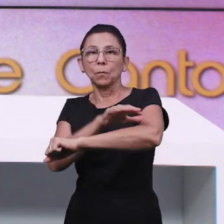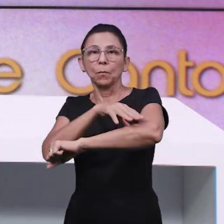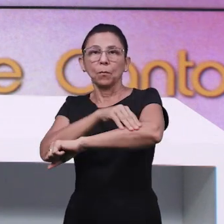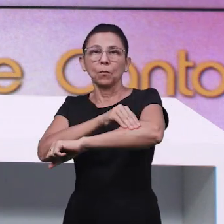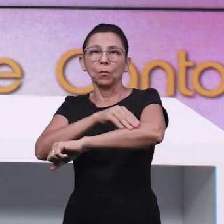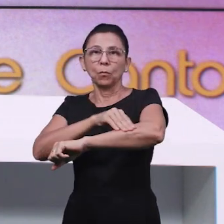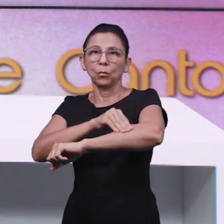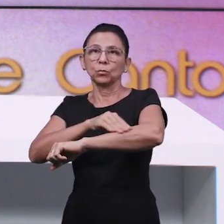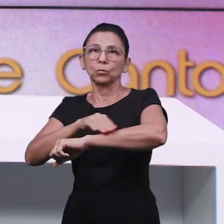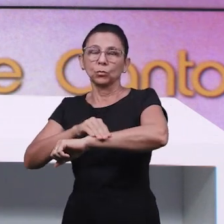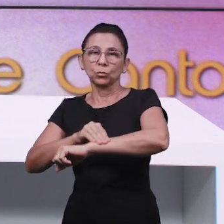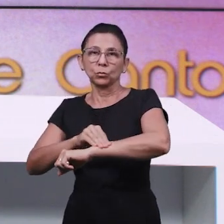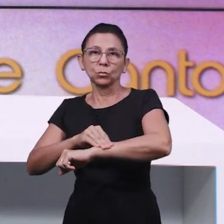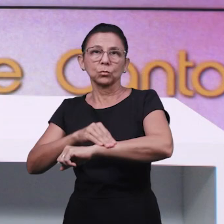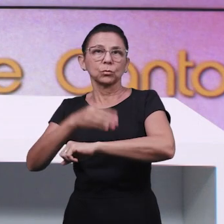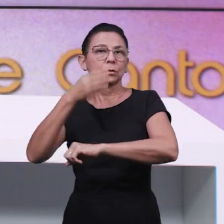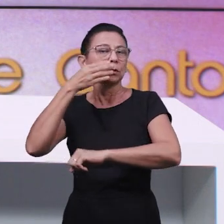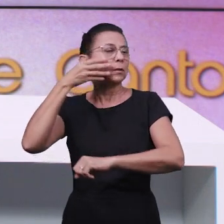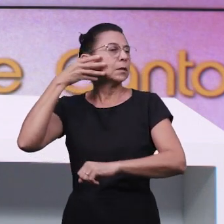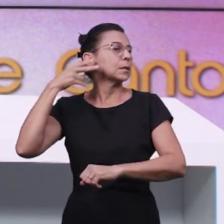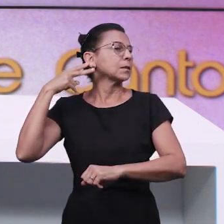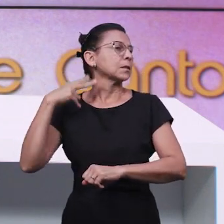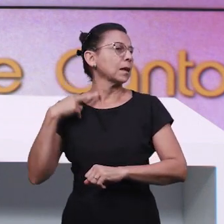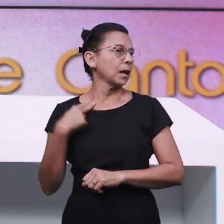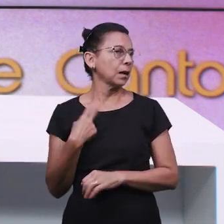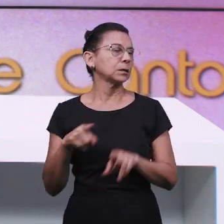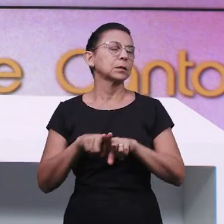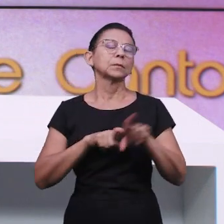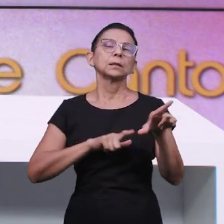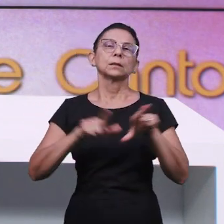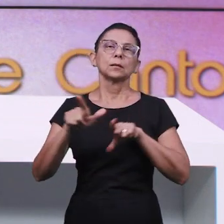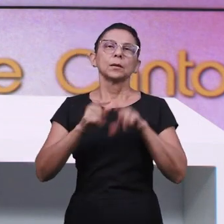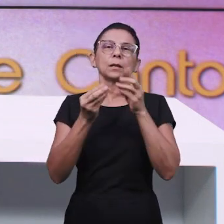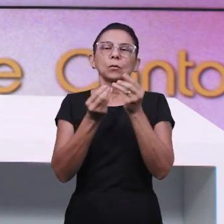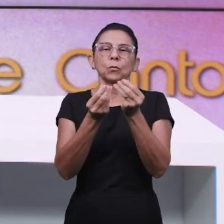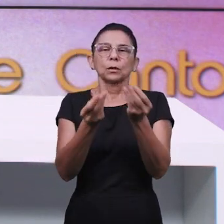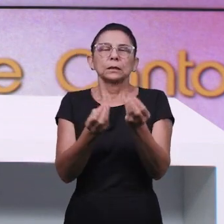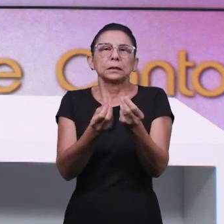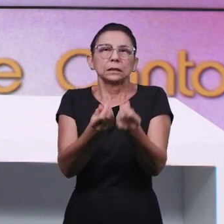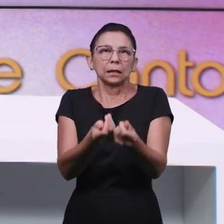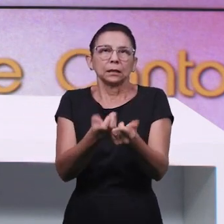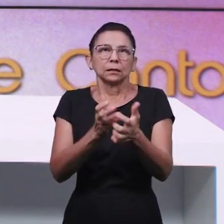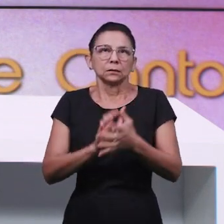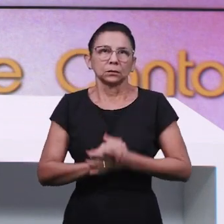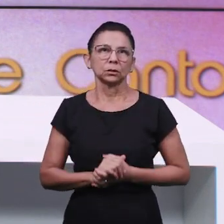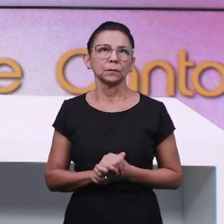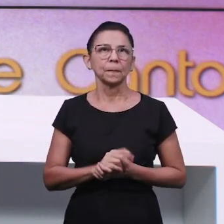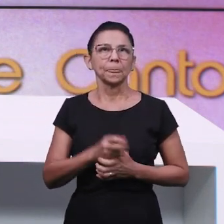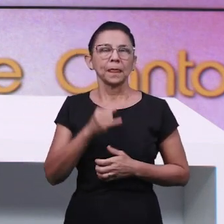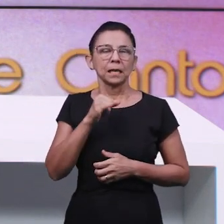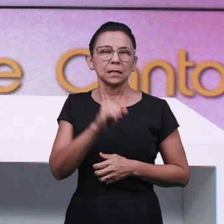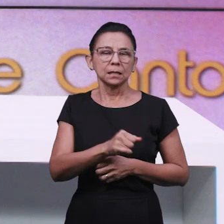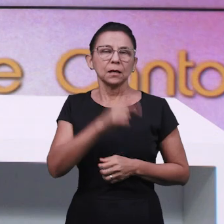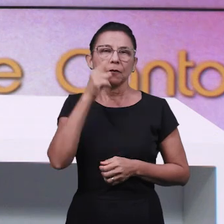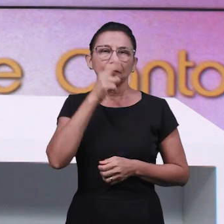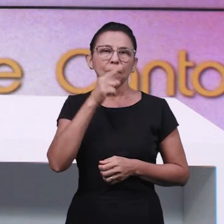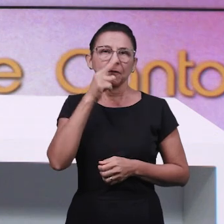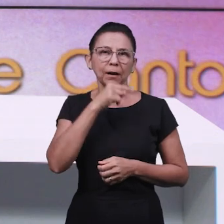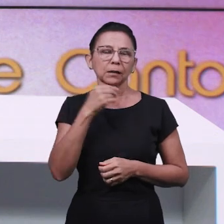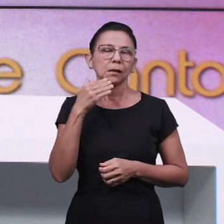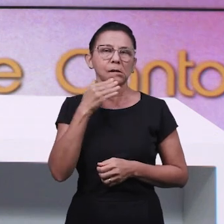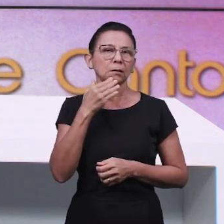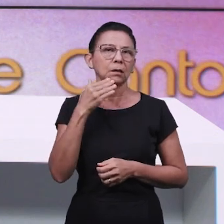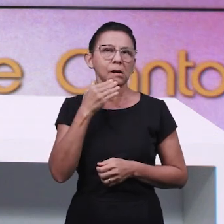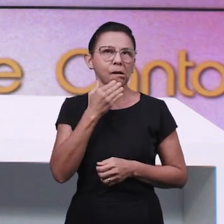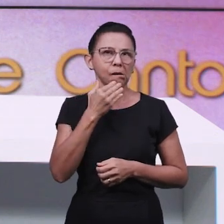laríngeas funcionarem, trabalharem também com qualidade. Quando há uma deficiência nessa